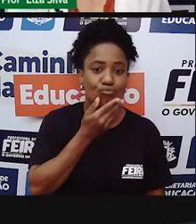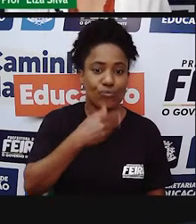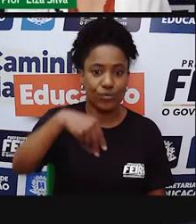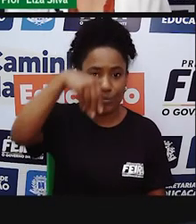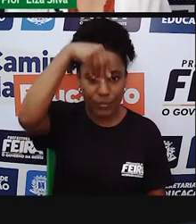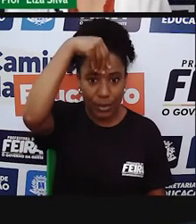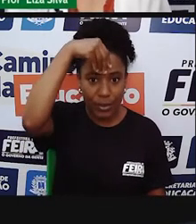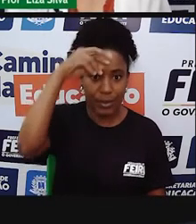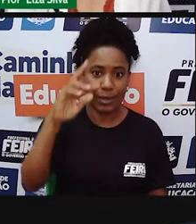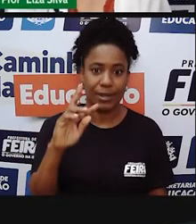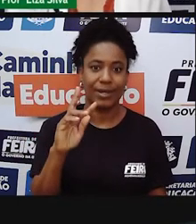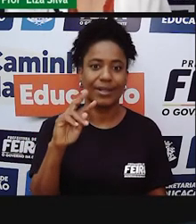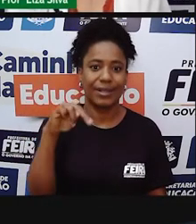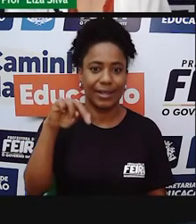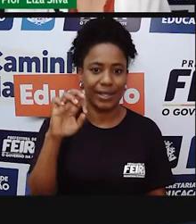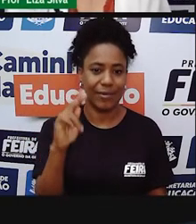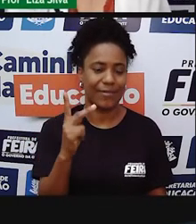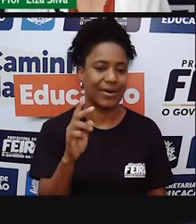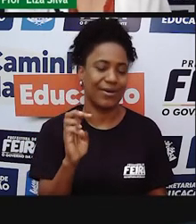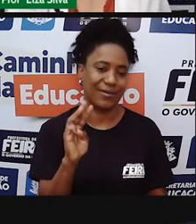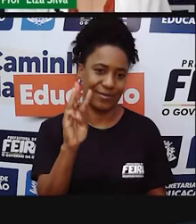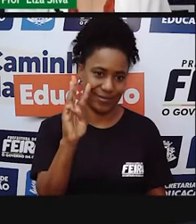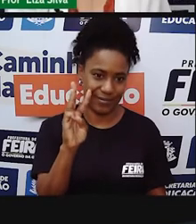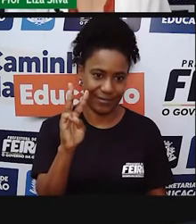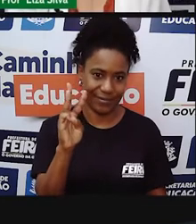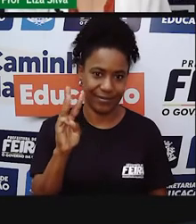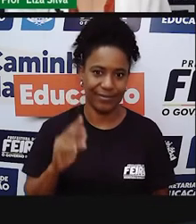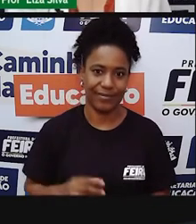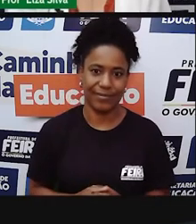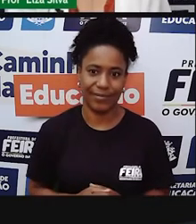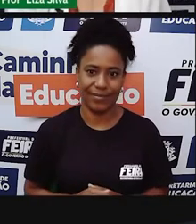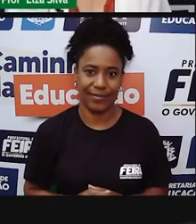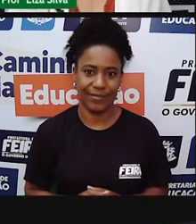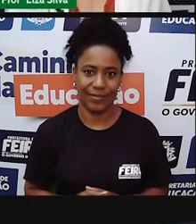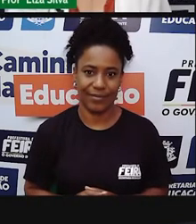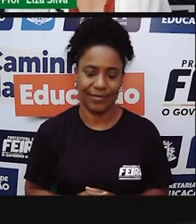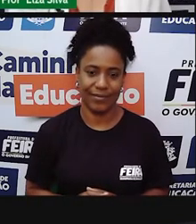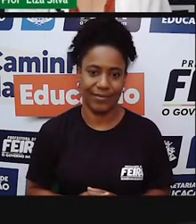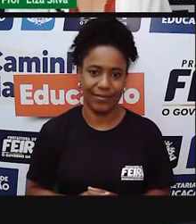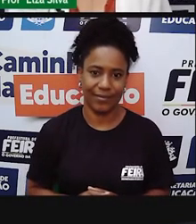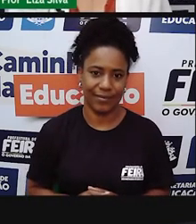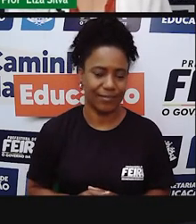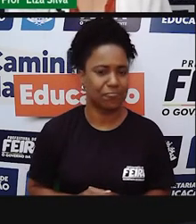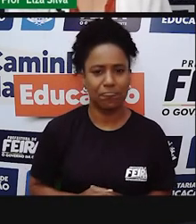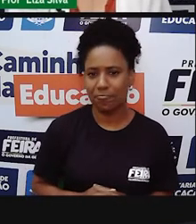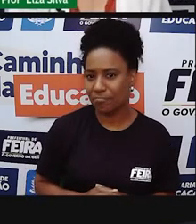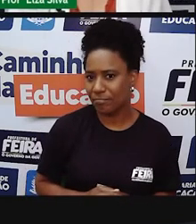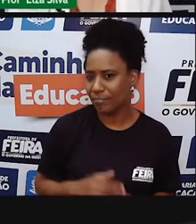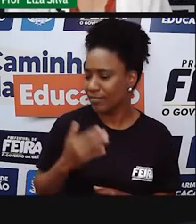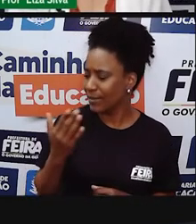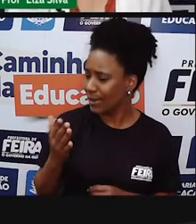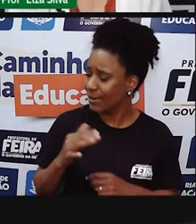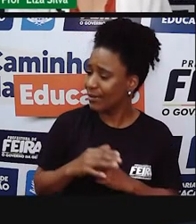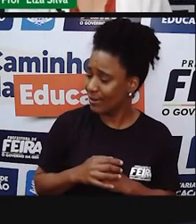nephew. Nephew. E você sabe o que é a Ling? É da Mona? Não. É parente.